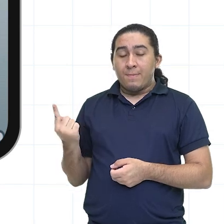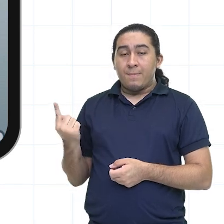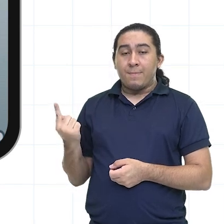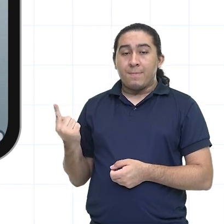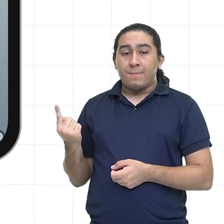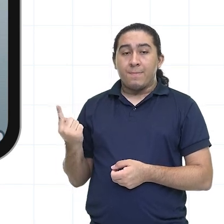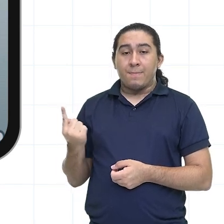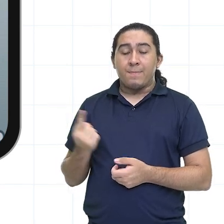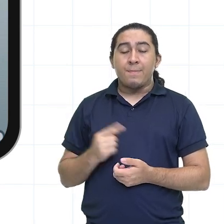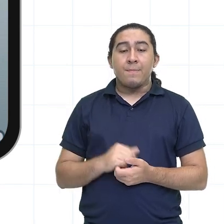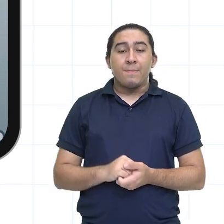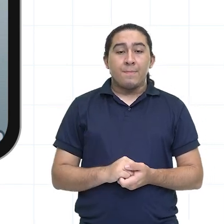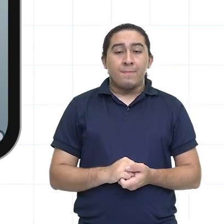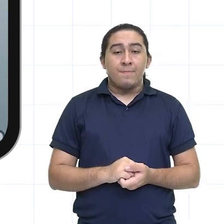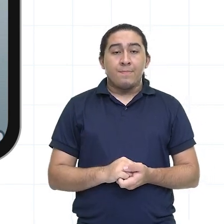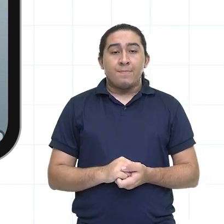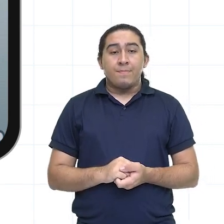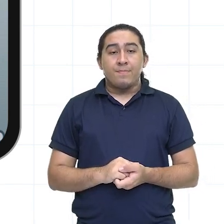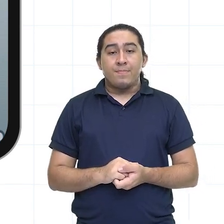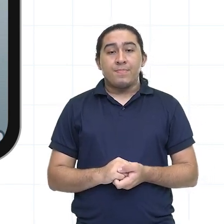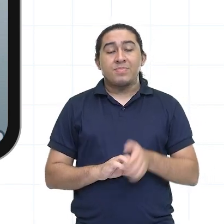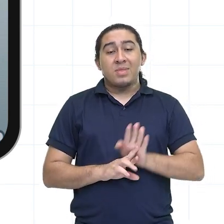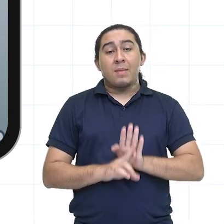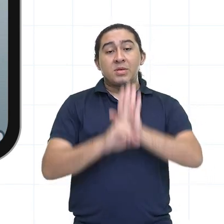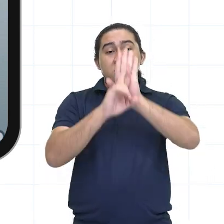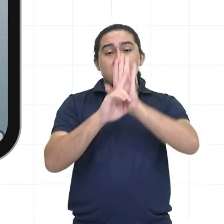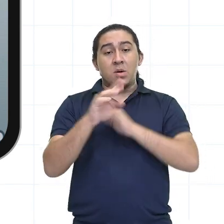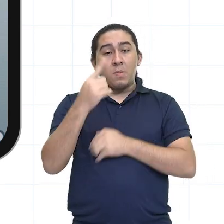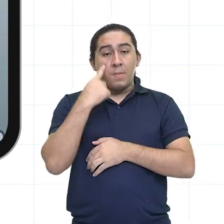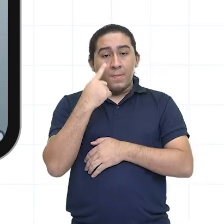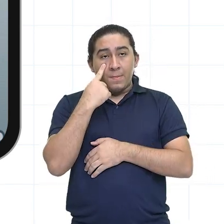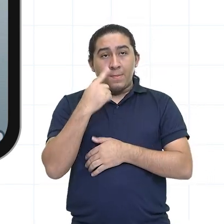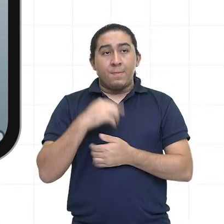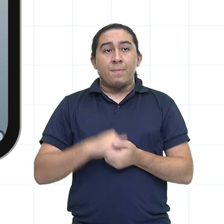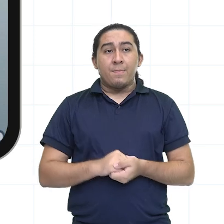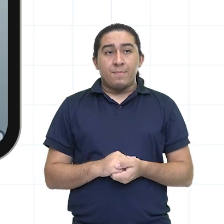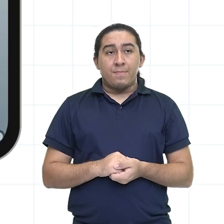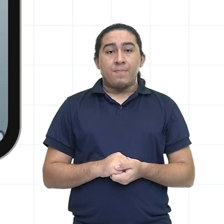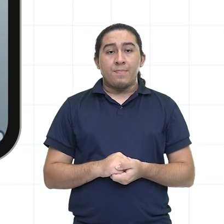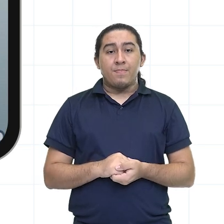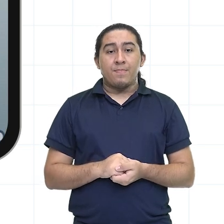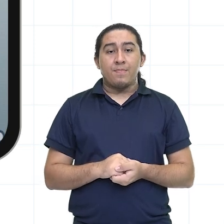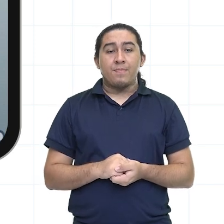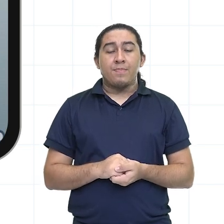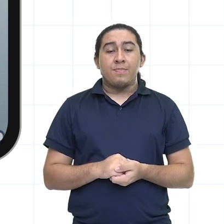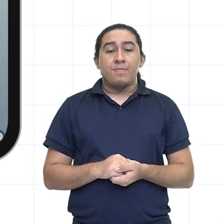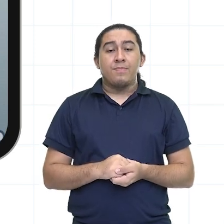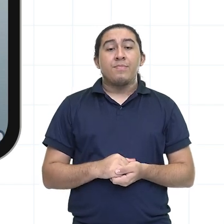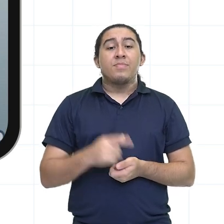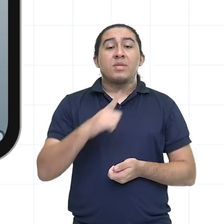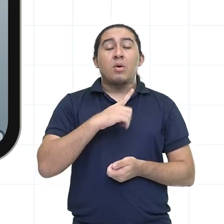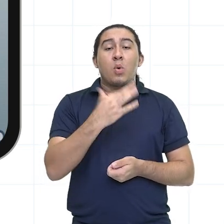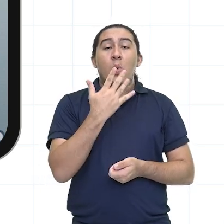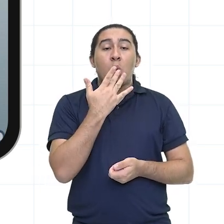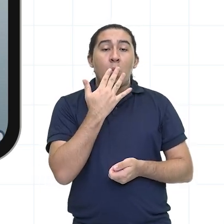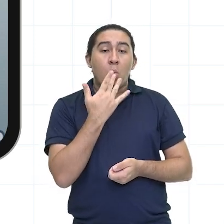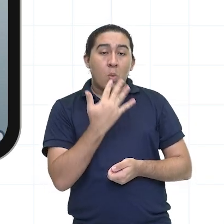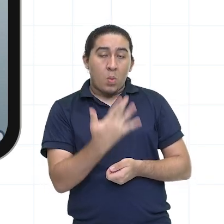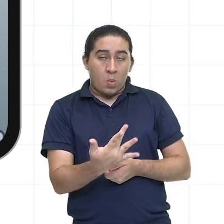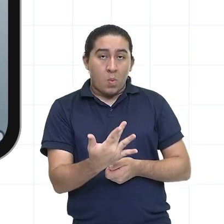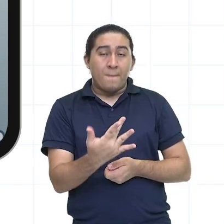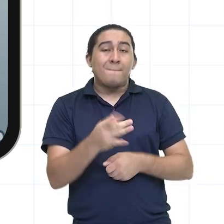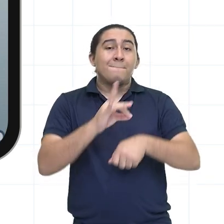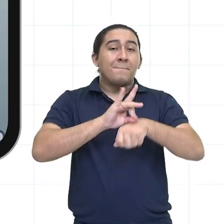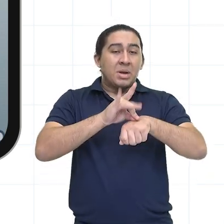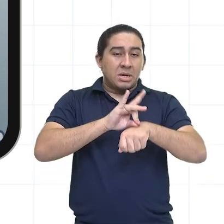representações das pinturas, a questão dos fundos que nós falamos, as figuras negras sobre o fundo vermelho